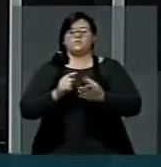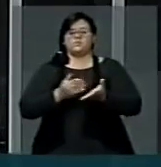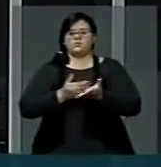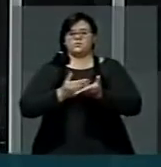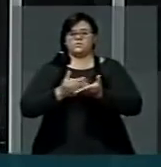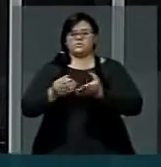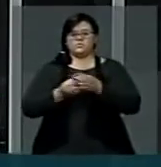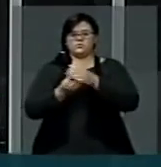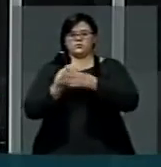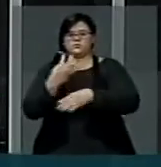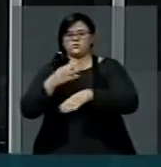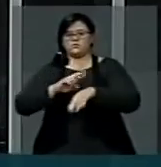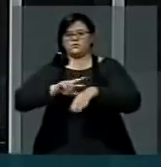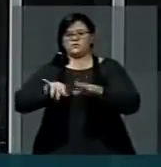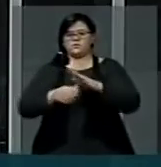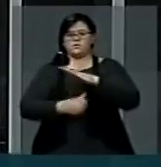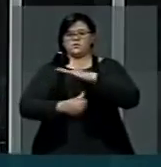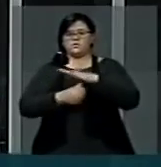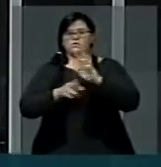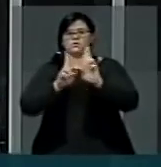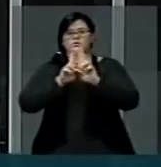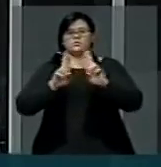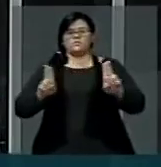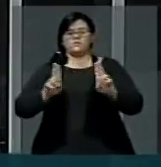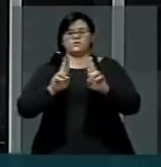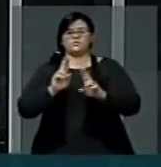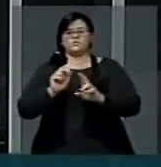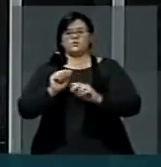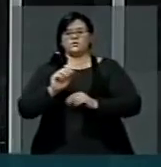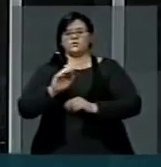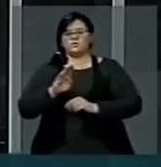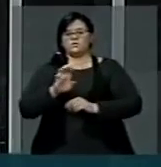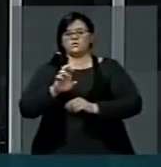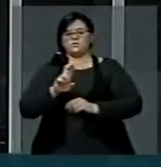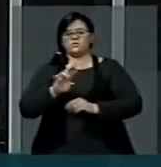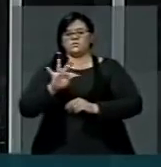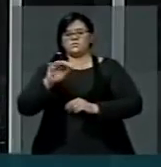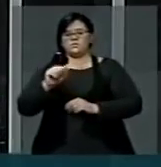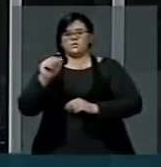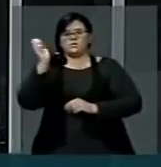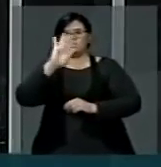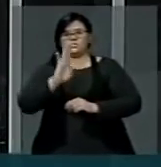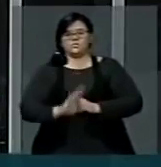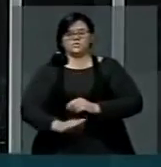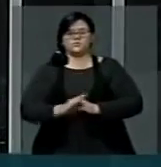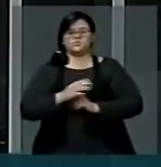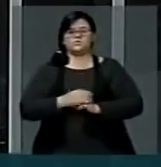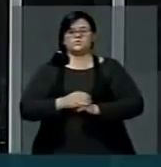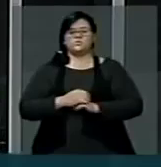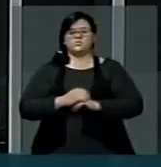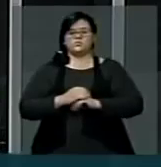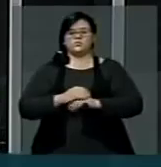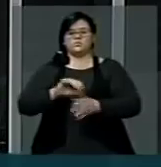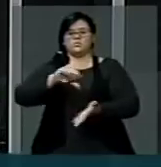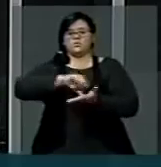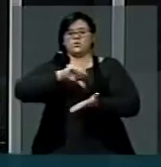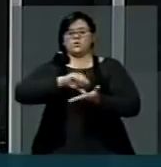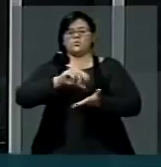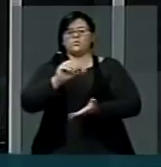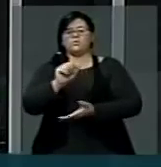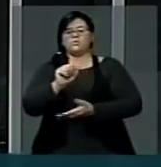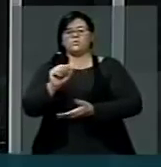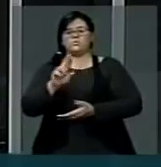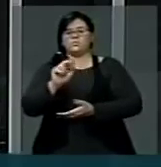vários polos da Universidade Aberta do Brasil, como o polo da Universidade Aberta do Brasil em Caratinga,